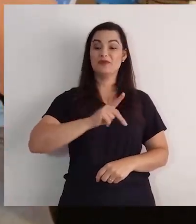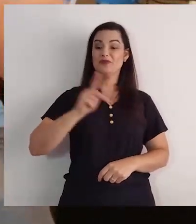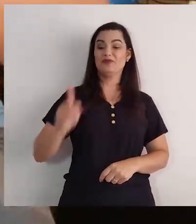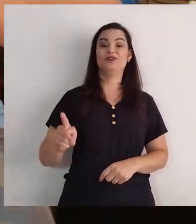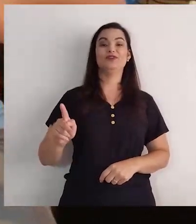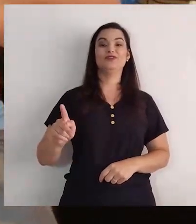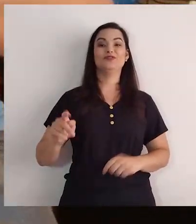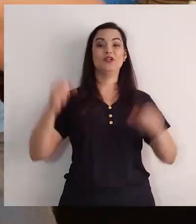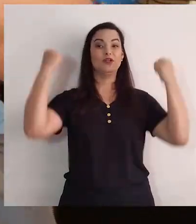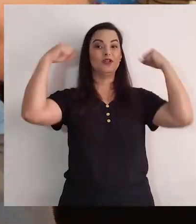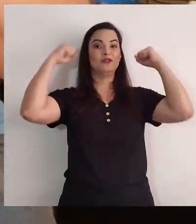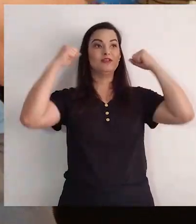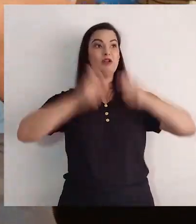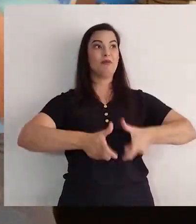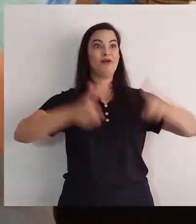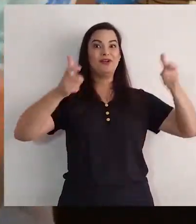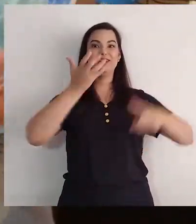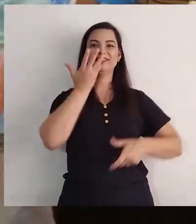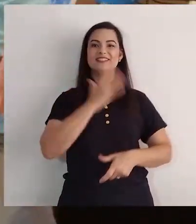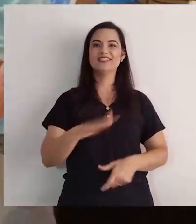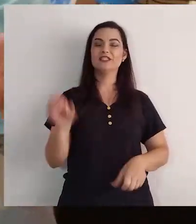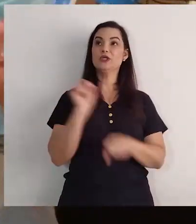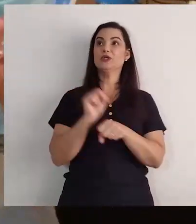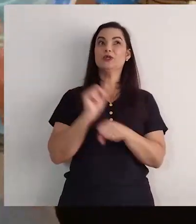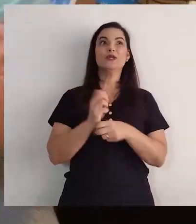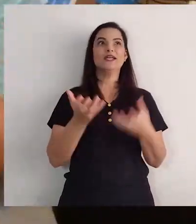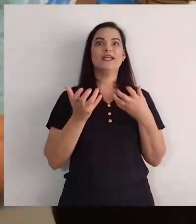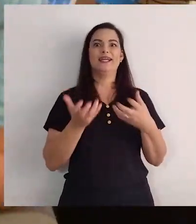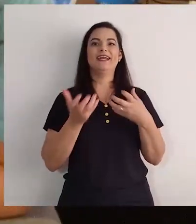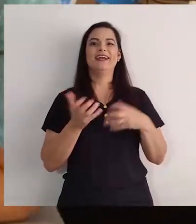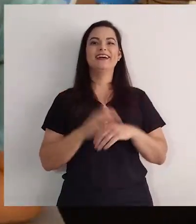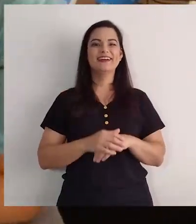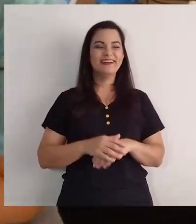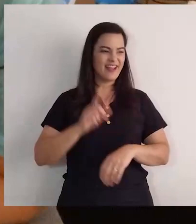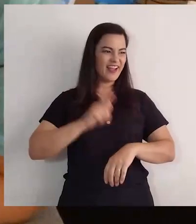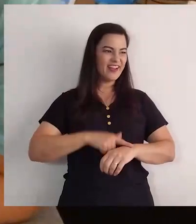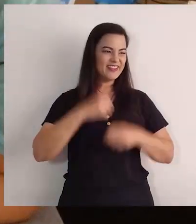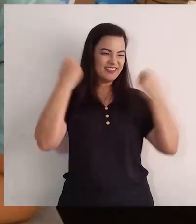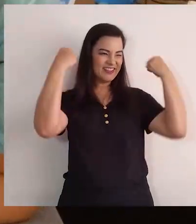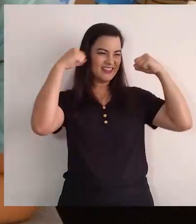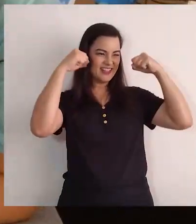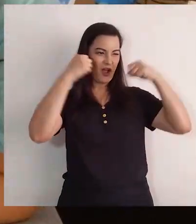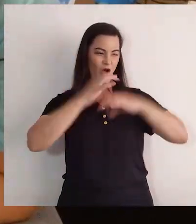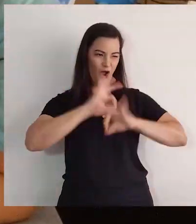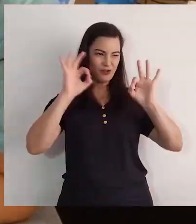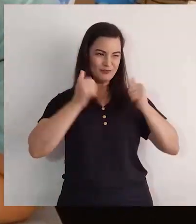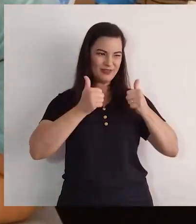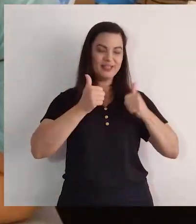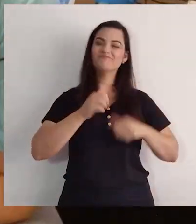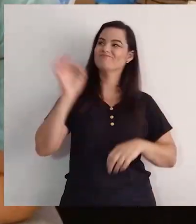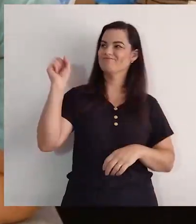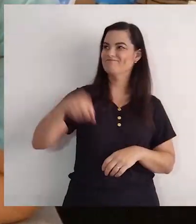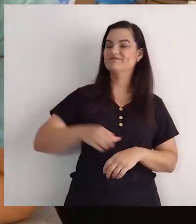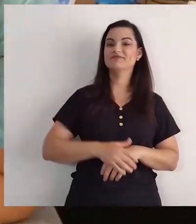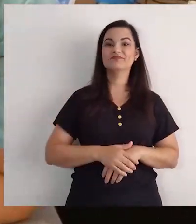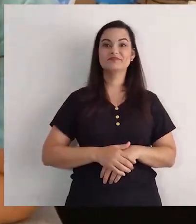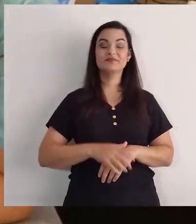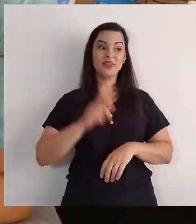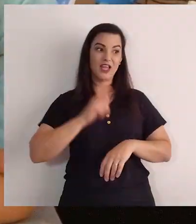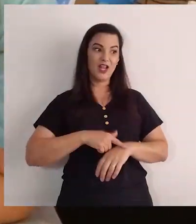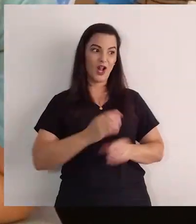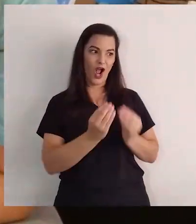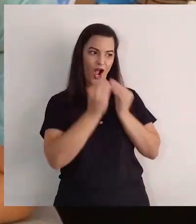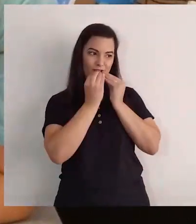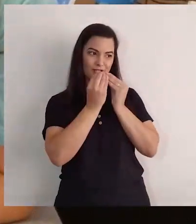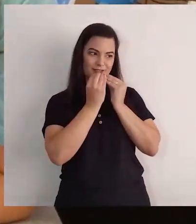física são sempre aqueles mais esperados na escola. A hora da educação física é boa, né? E a hora do lanche?